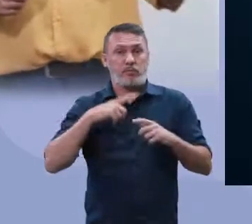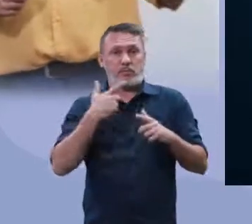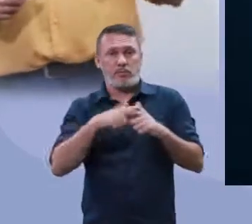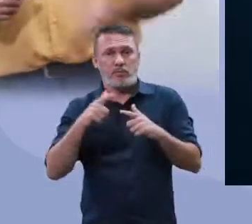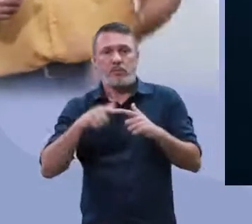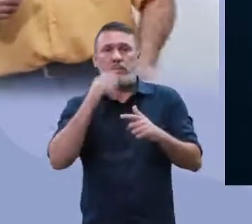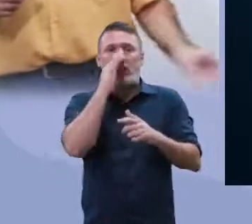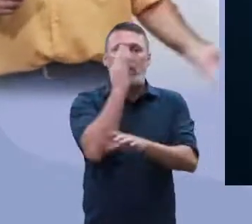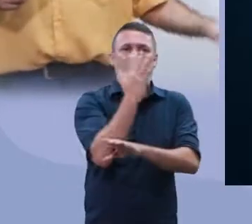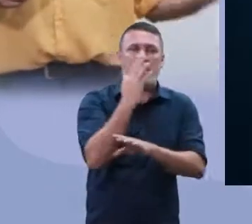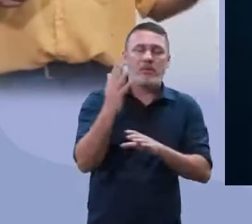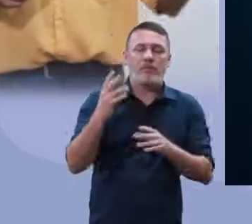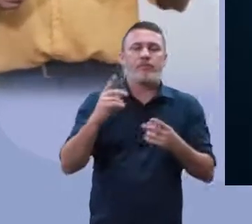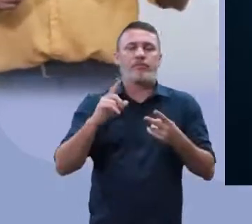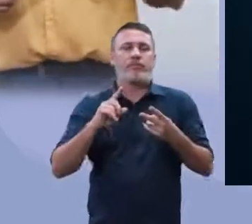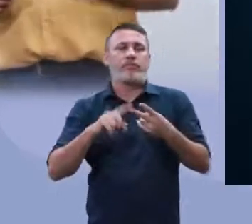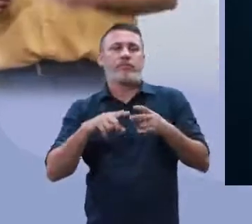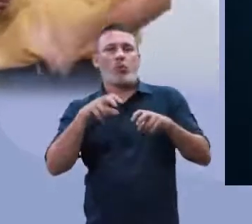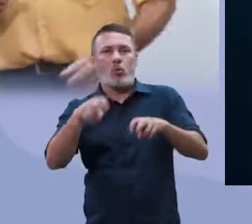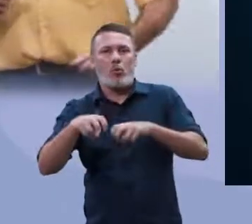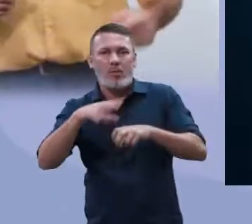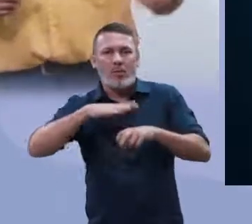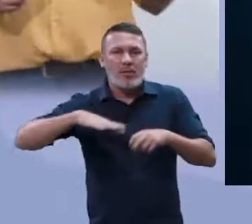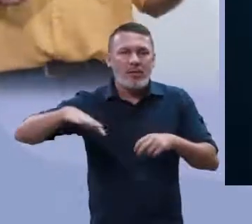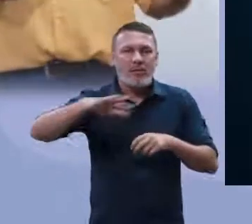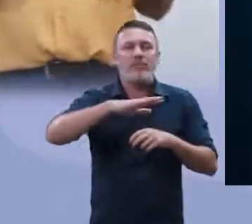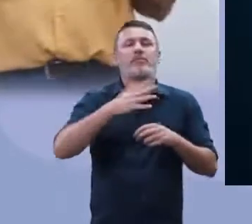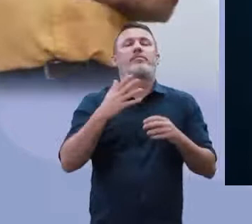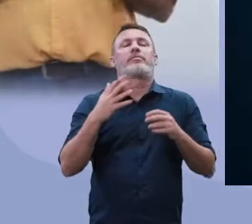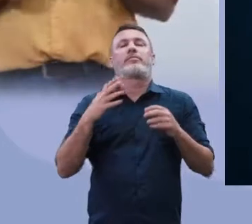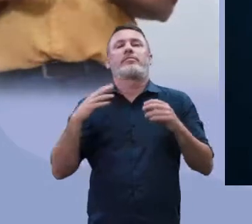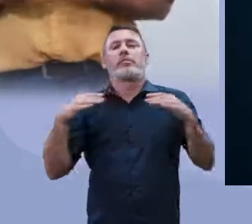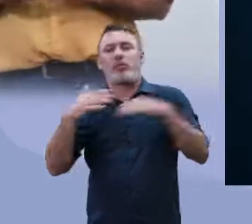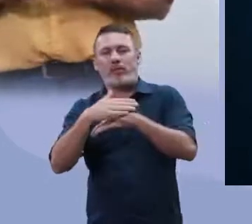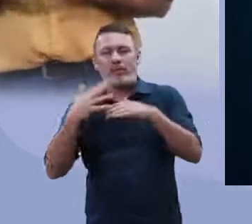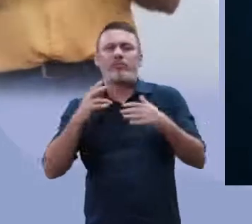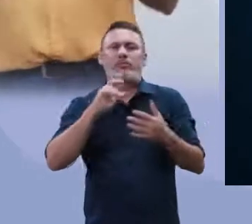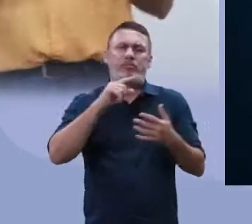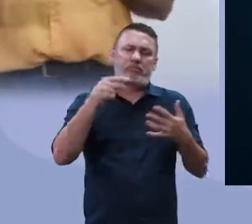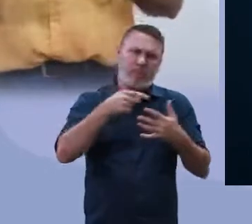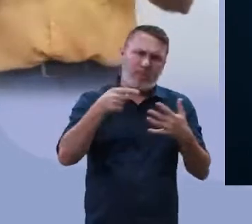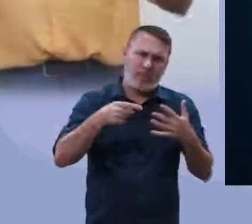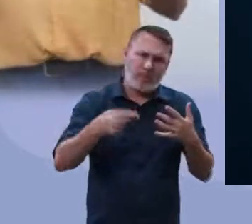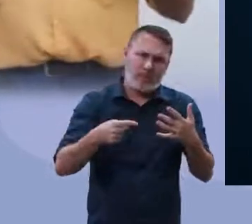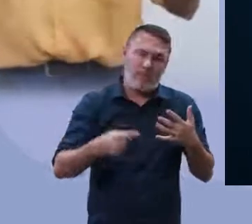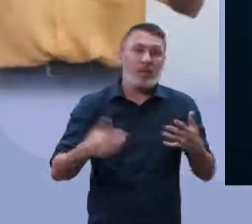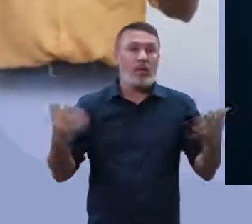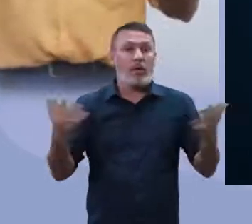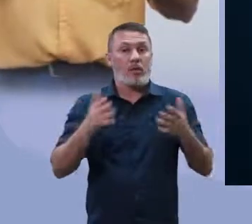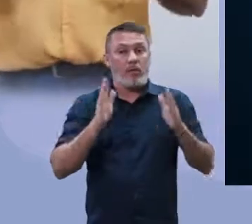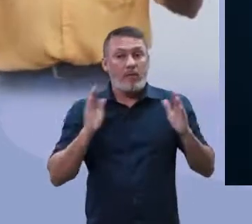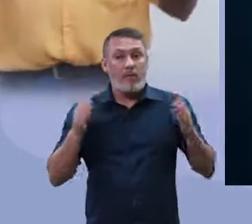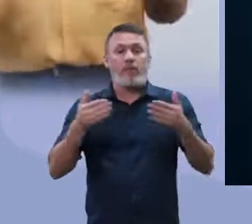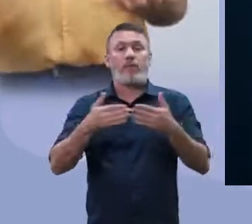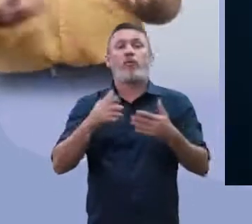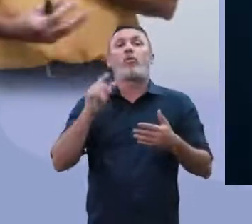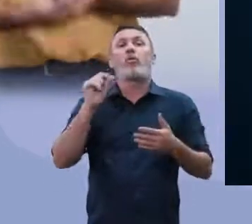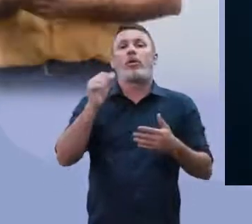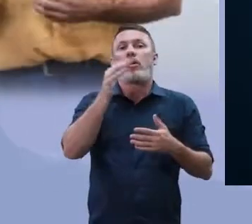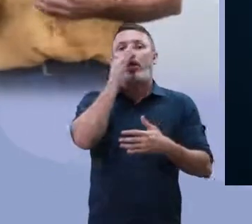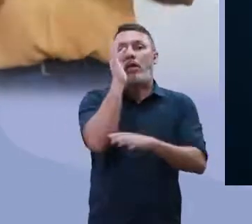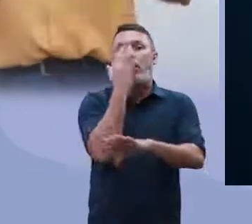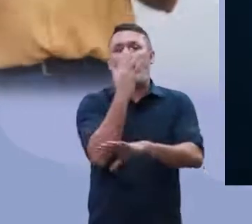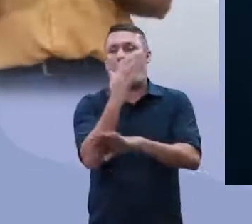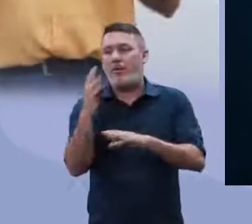problemas ambientais, urbanos, os problemas sociais, e agora nós vamos falar um pouquinho dos chamados problemas ambientais globais,